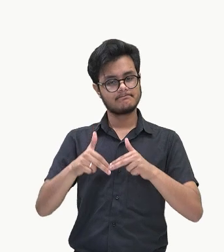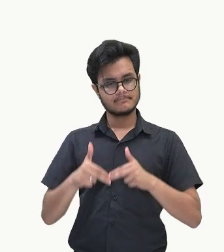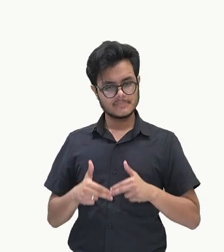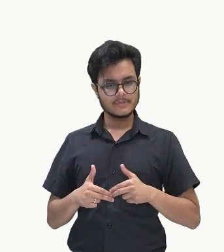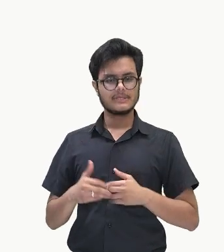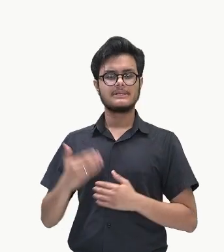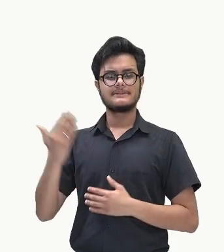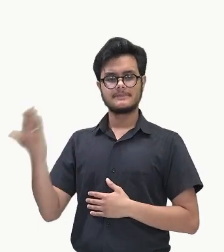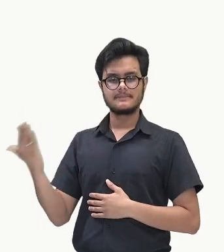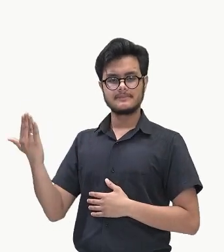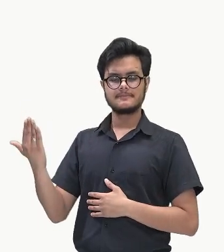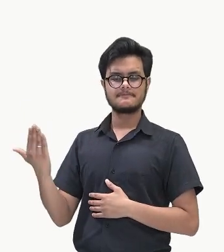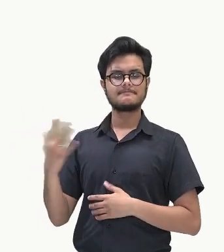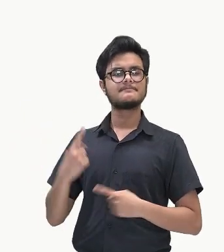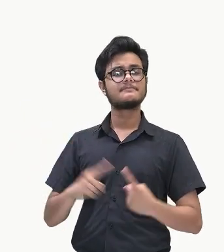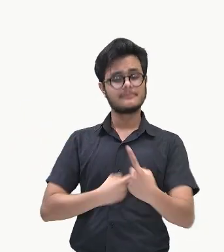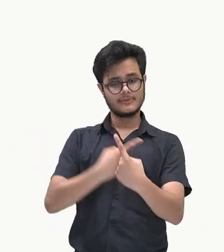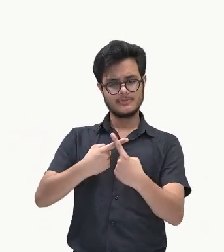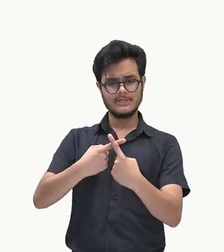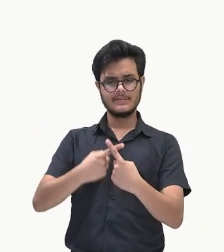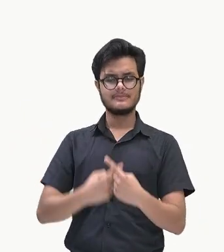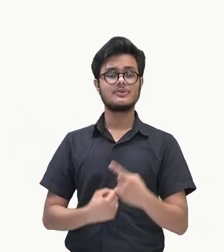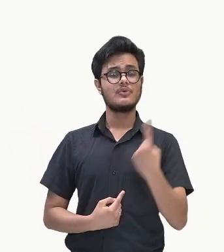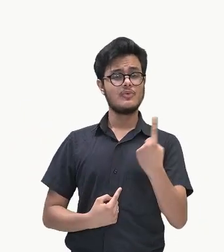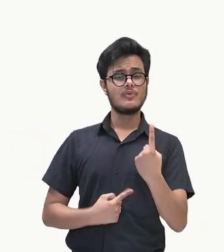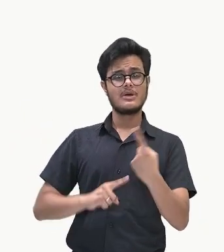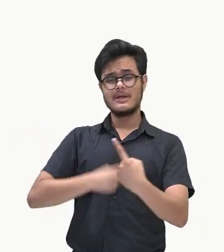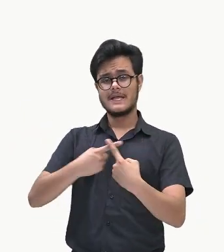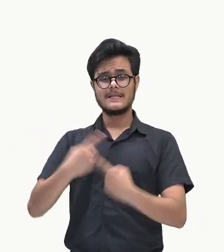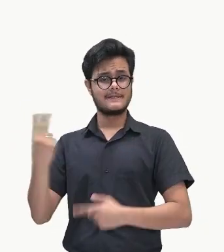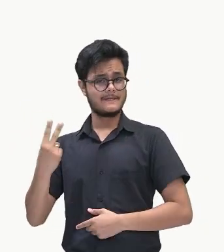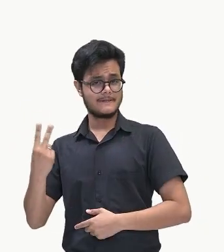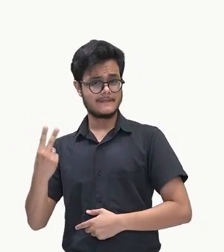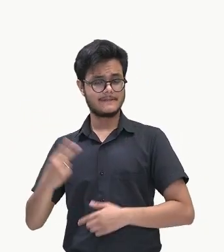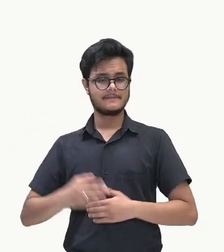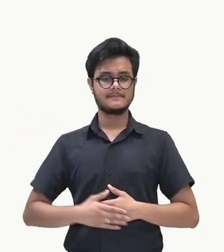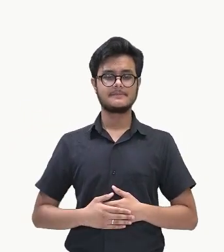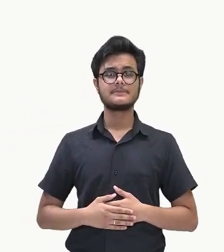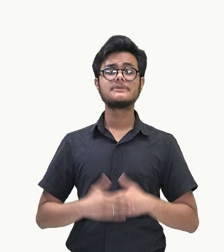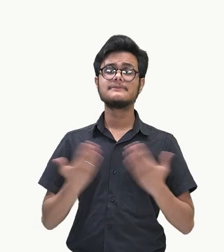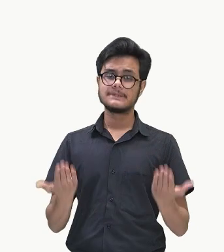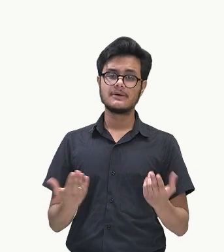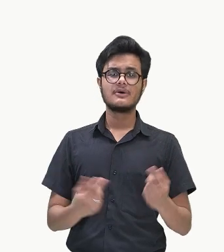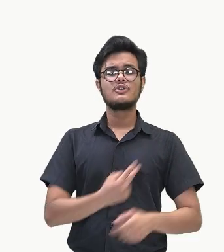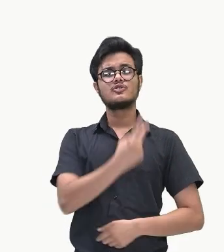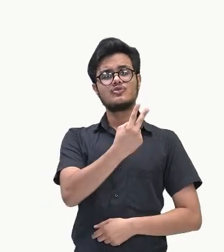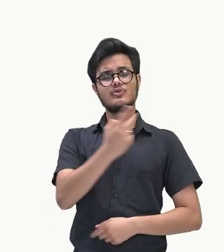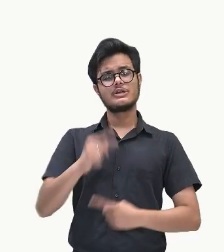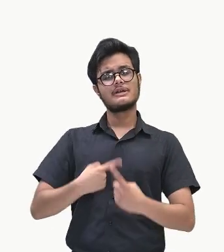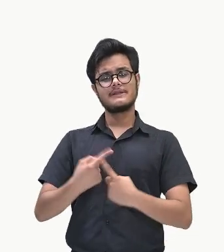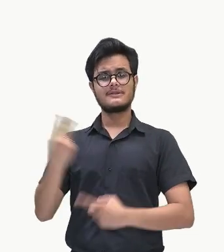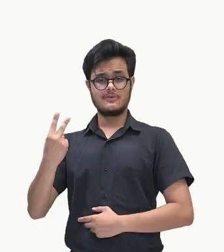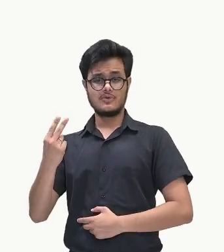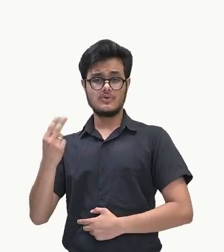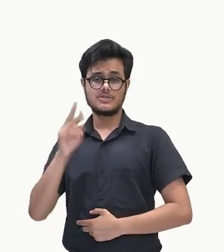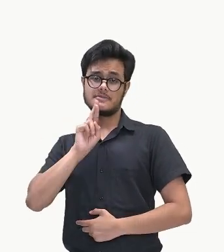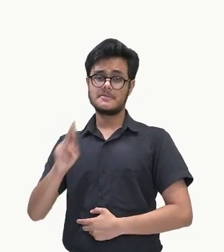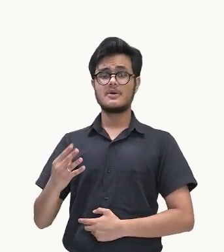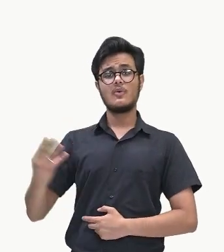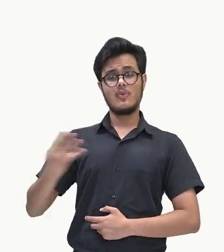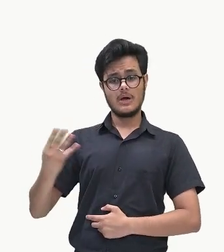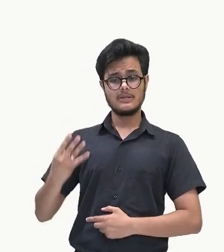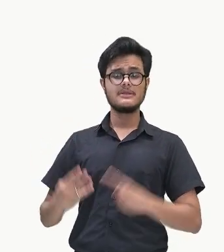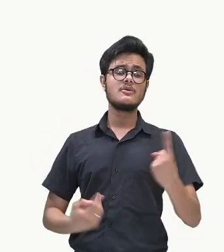multiplicamos, ó, 1 vezes 2. Então, 2 vezes 2, 4. E 1